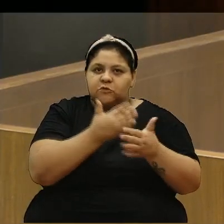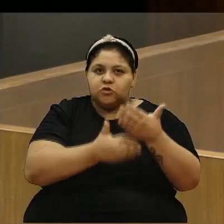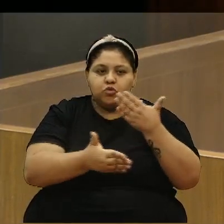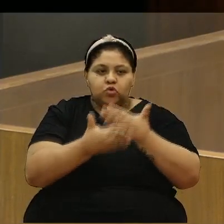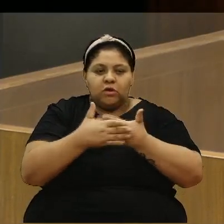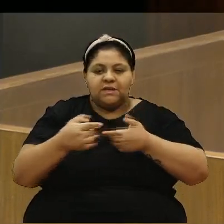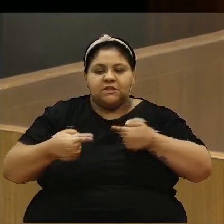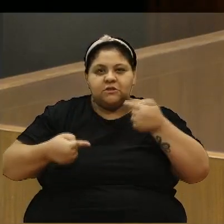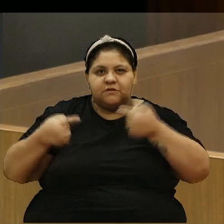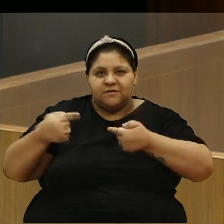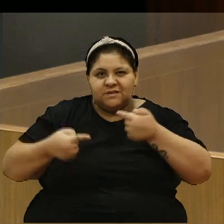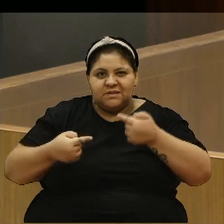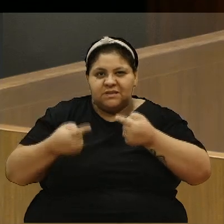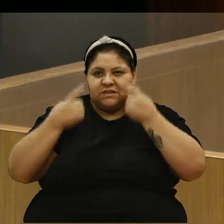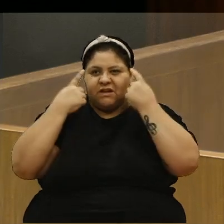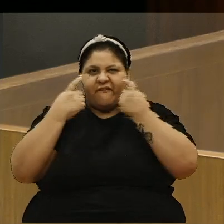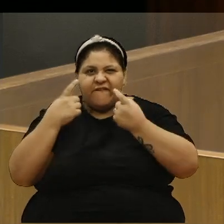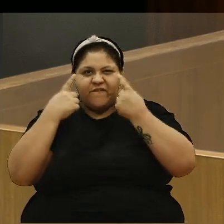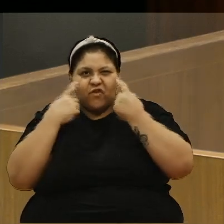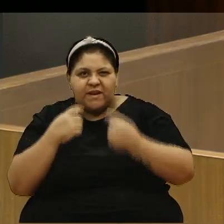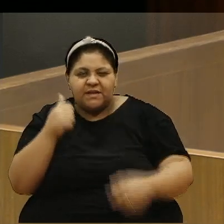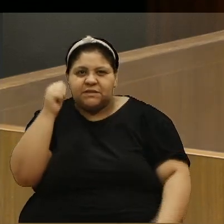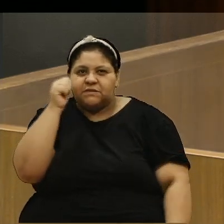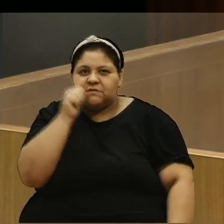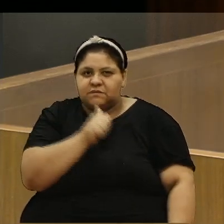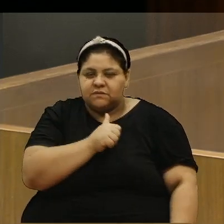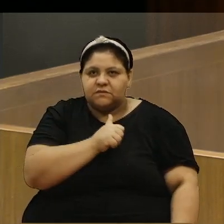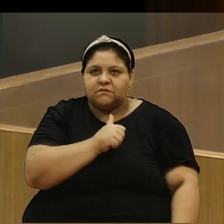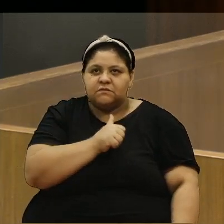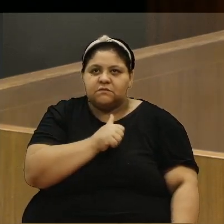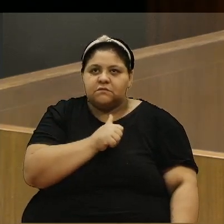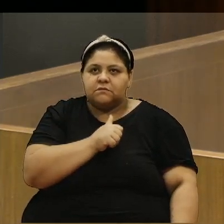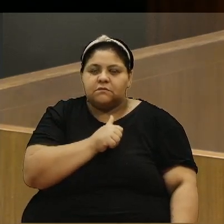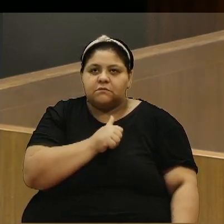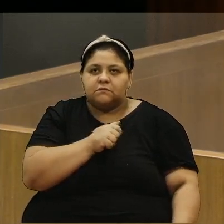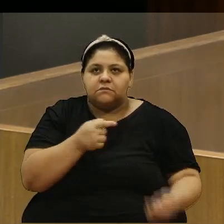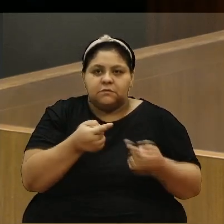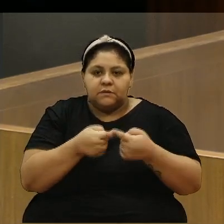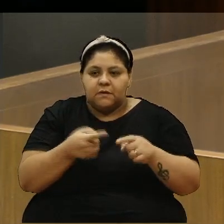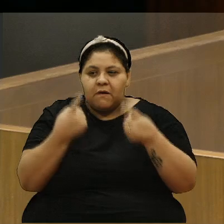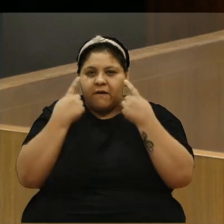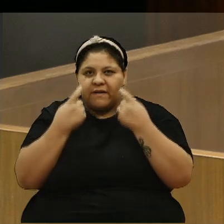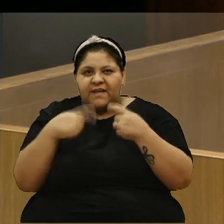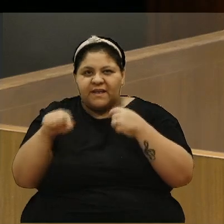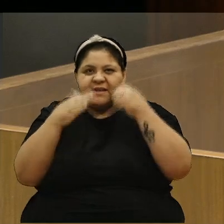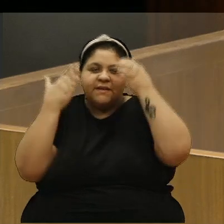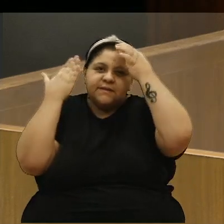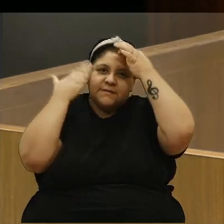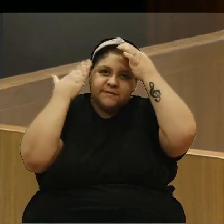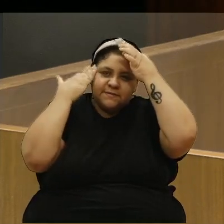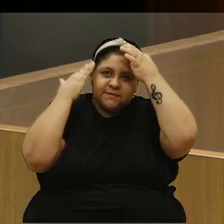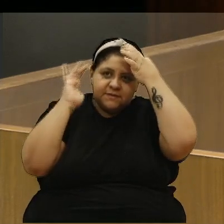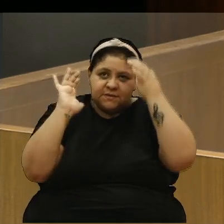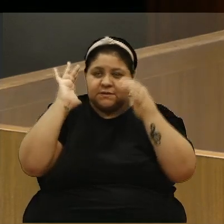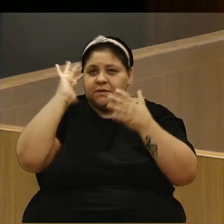discussão da violência sobre a mulher, mas a violência, a gente sabe que ela se dá de